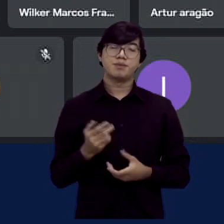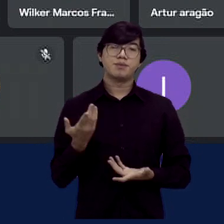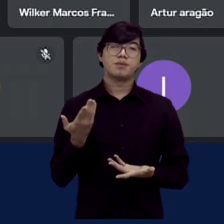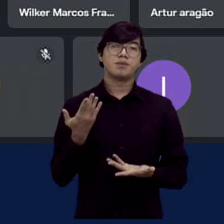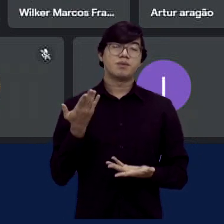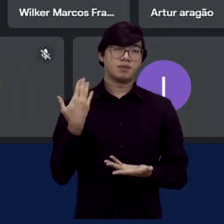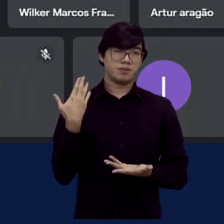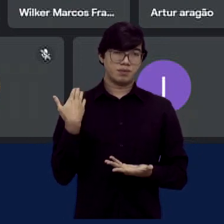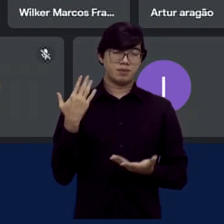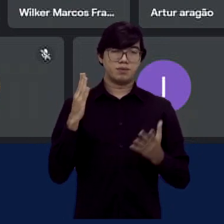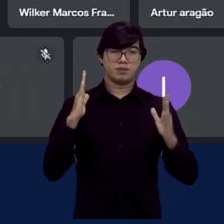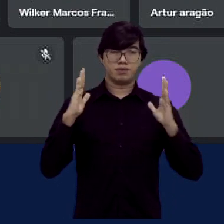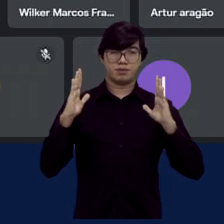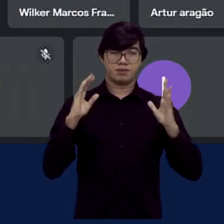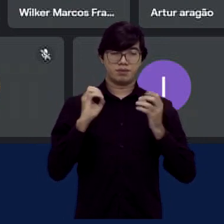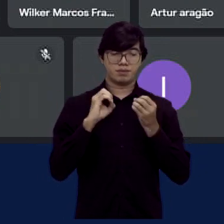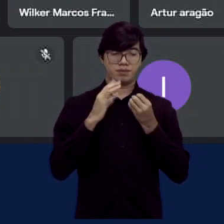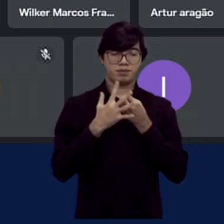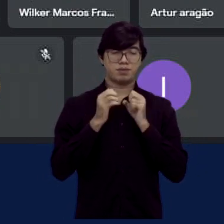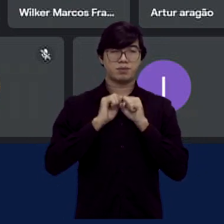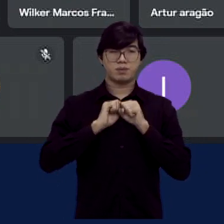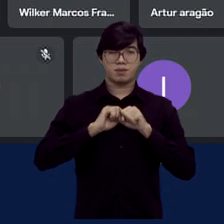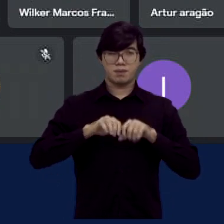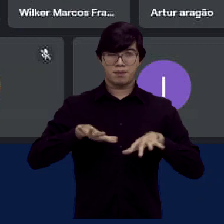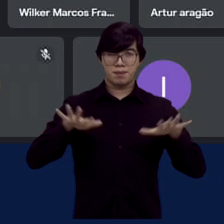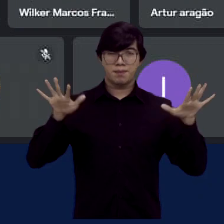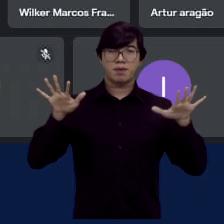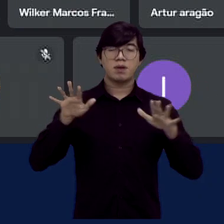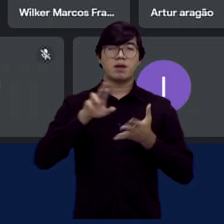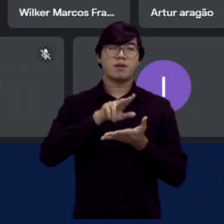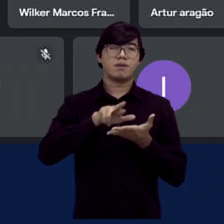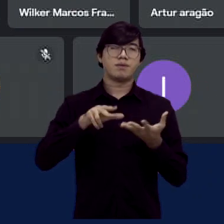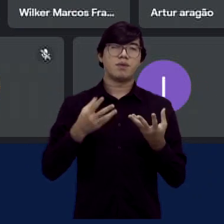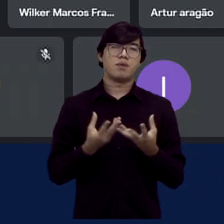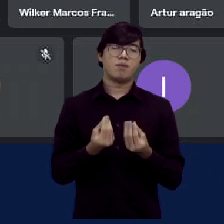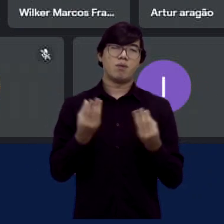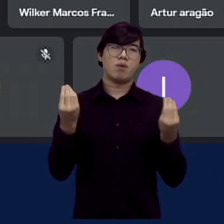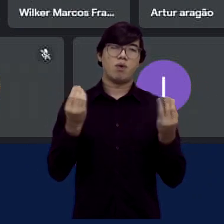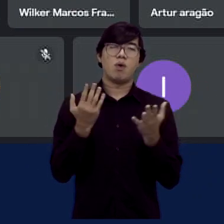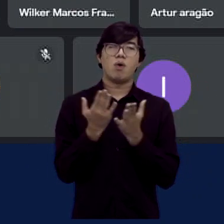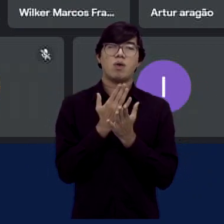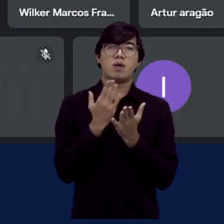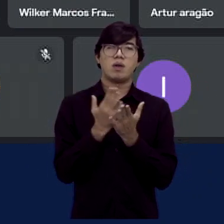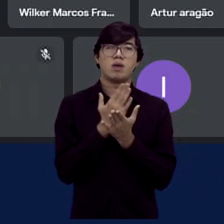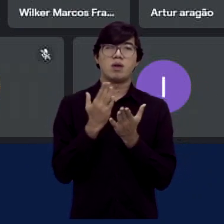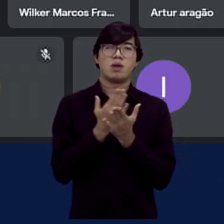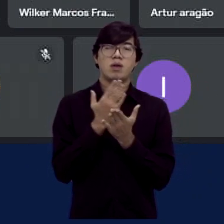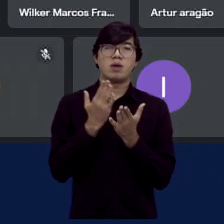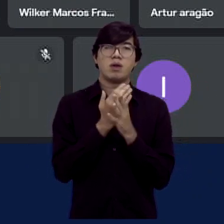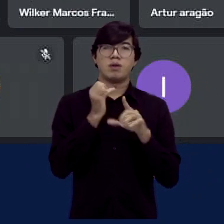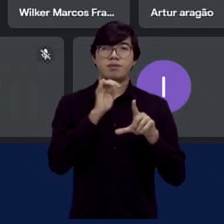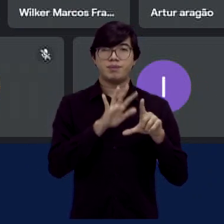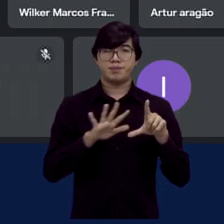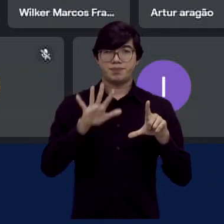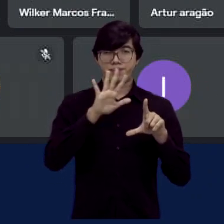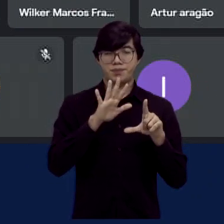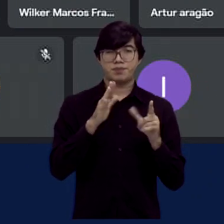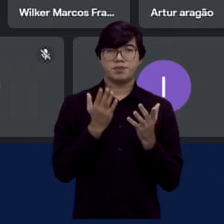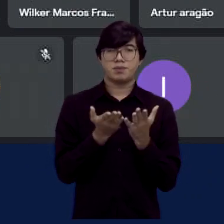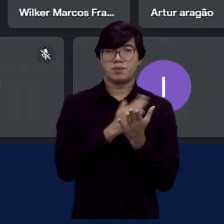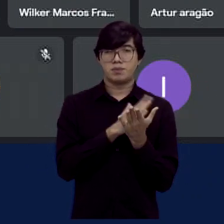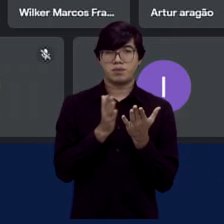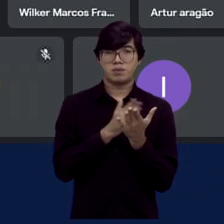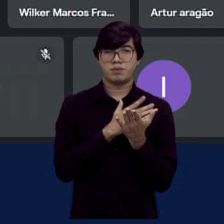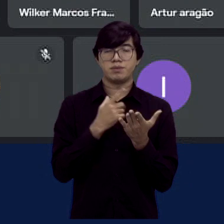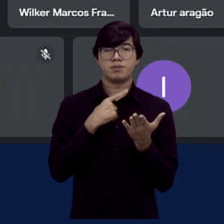livros digitais. Muitos livros digitais mesmo. E boa parte dos livros digitais que eu fiz, eles eram de